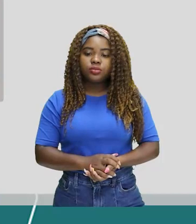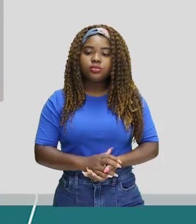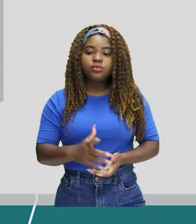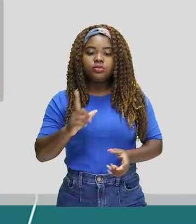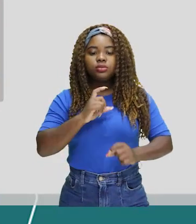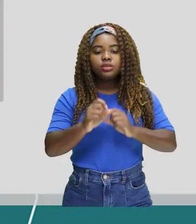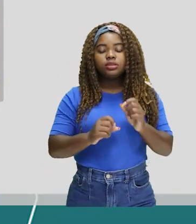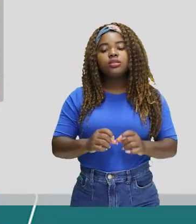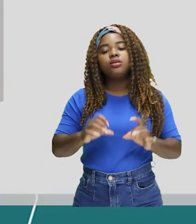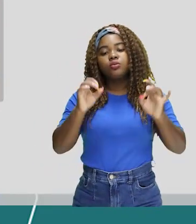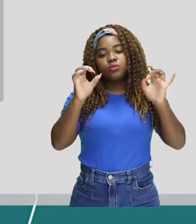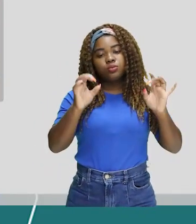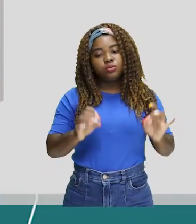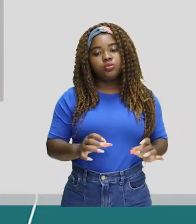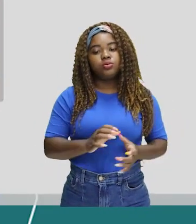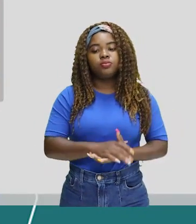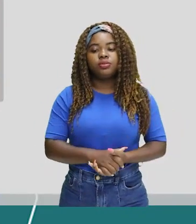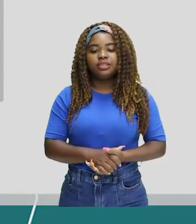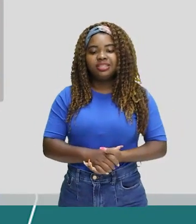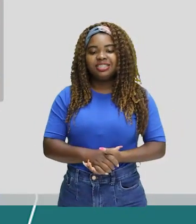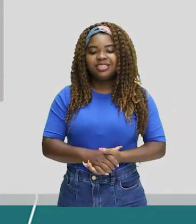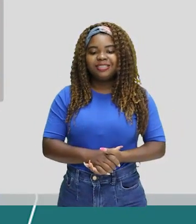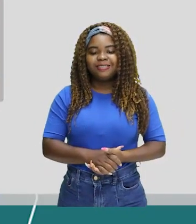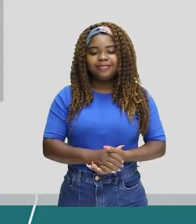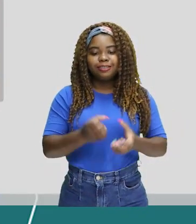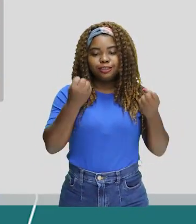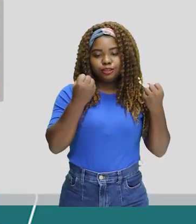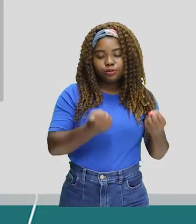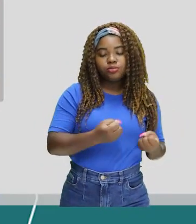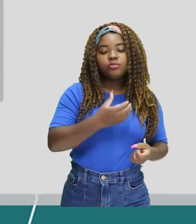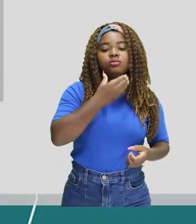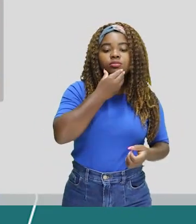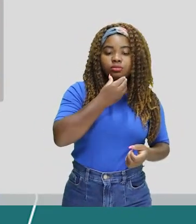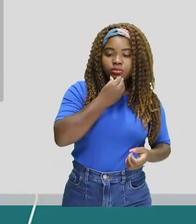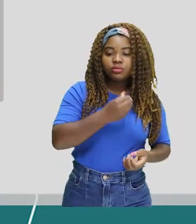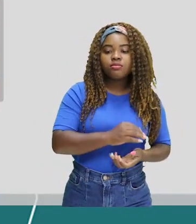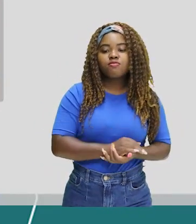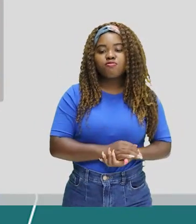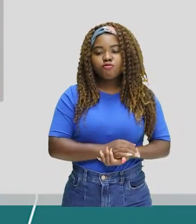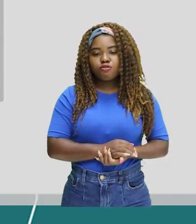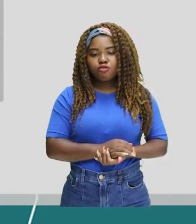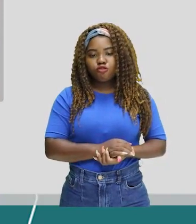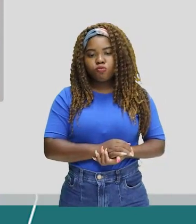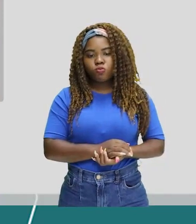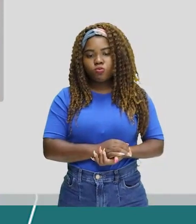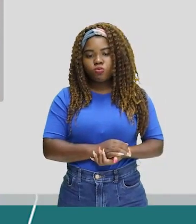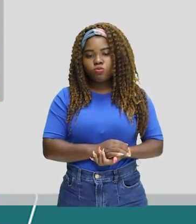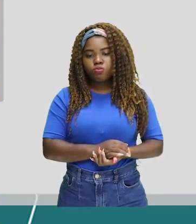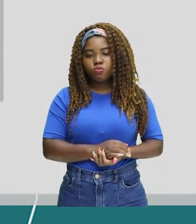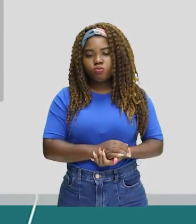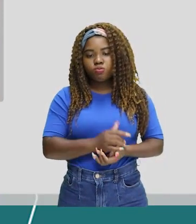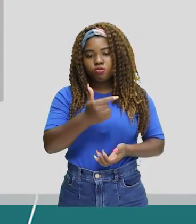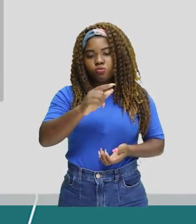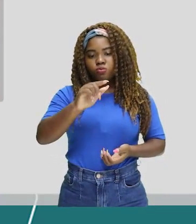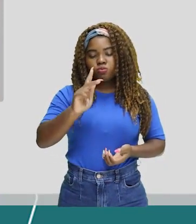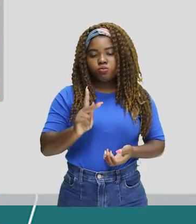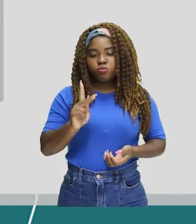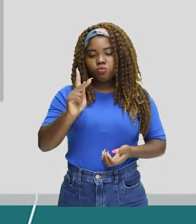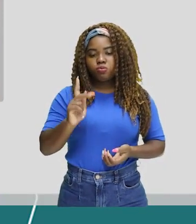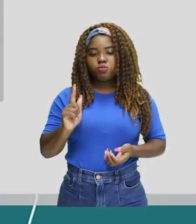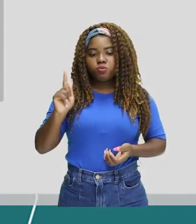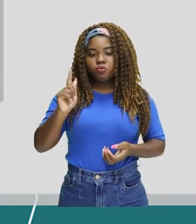As especificações do disco. O peso do disco no masculino aqui já é um equipamento um pouco menor. É de 2